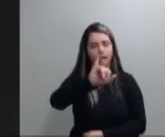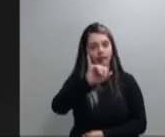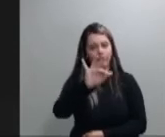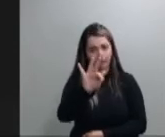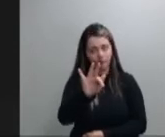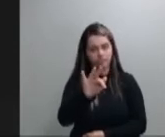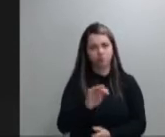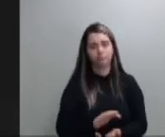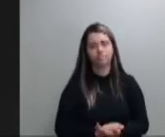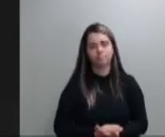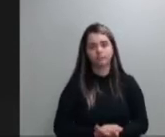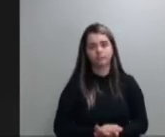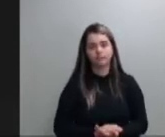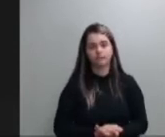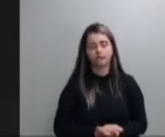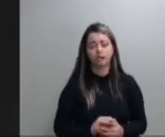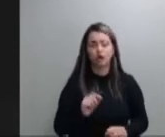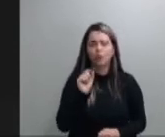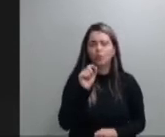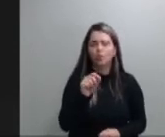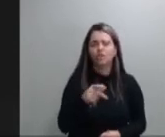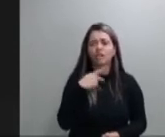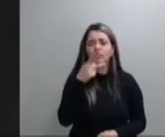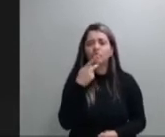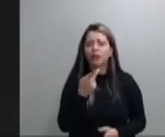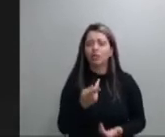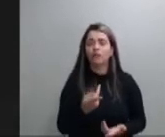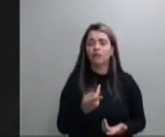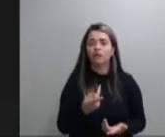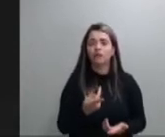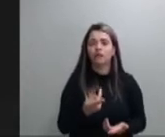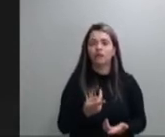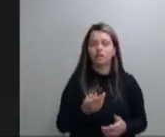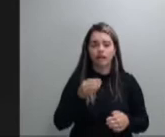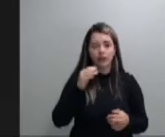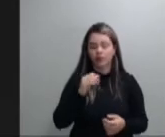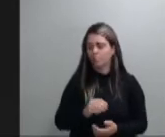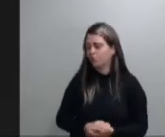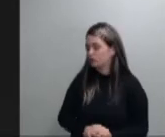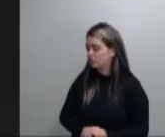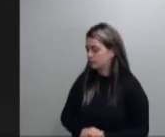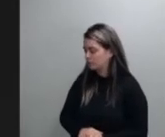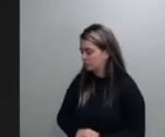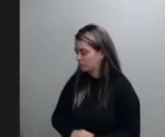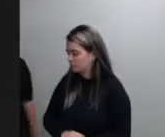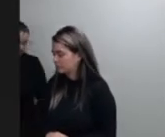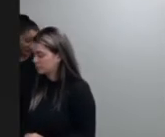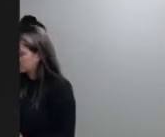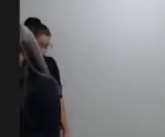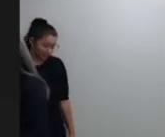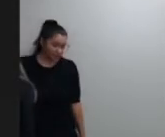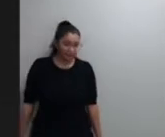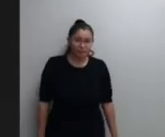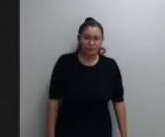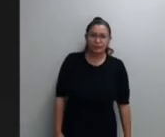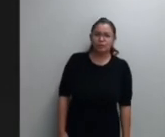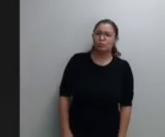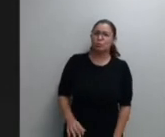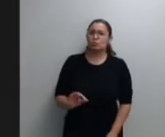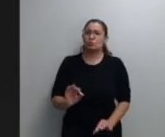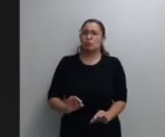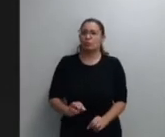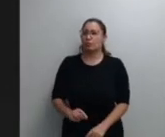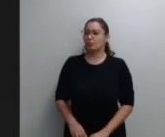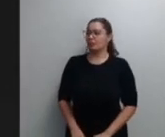matéria. O que é que diz esse leading case? Inviabilidade de alteração de critérios após